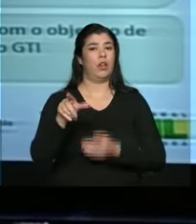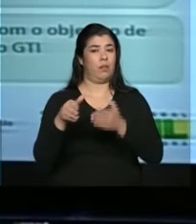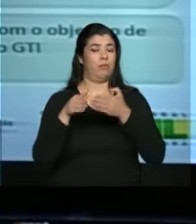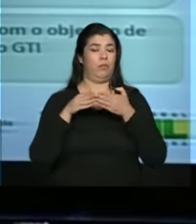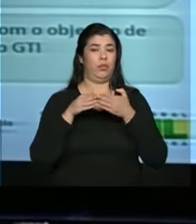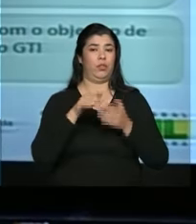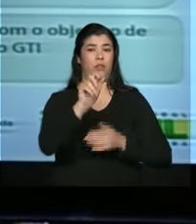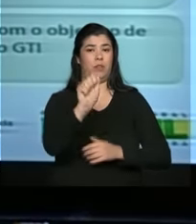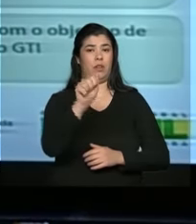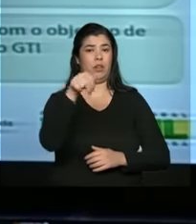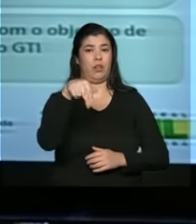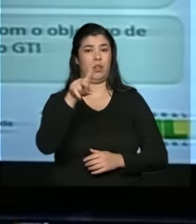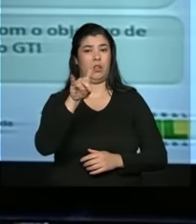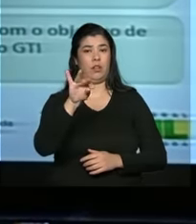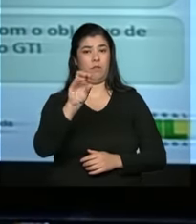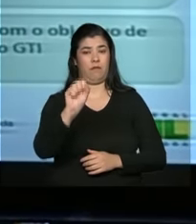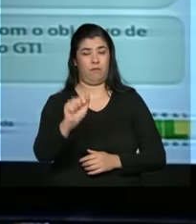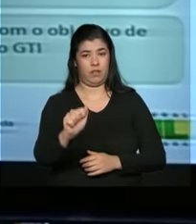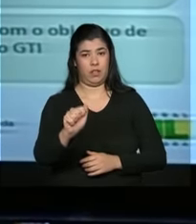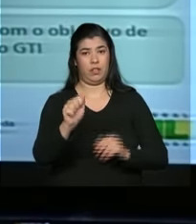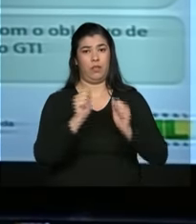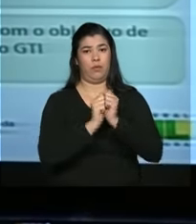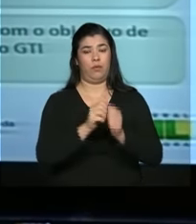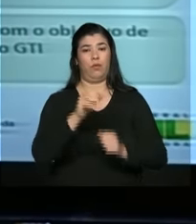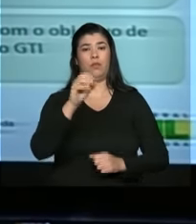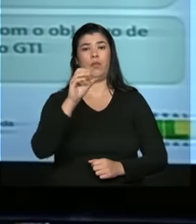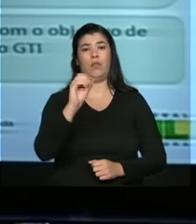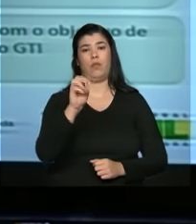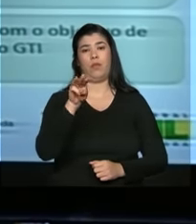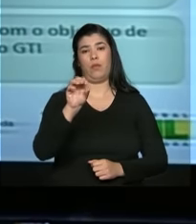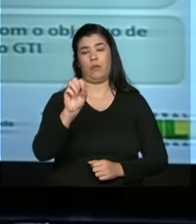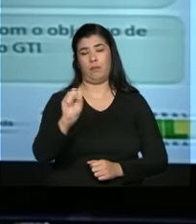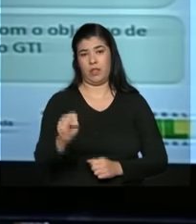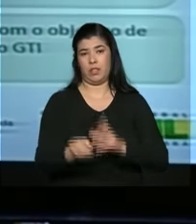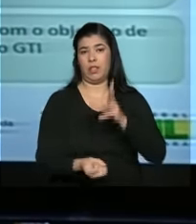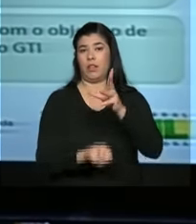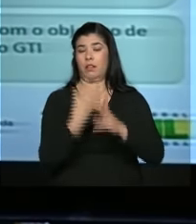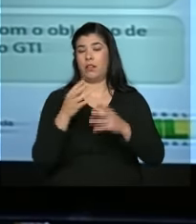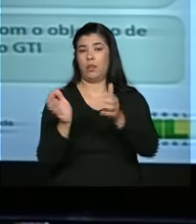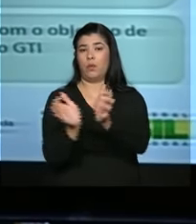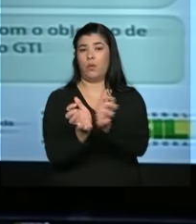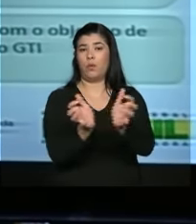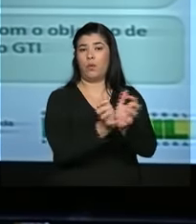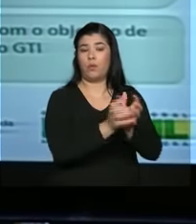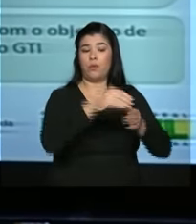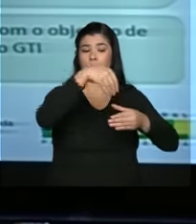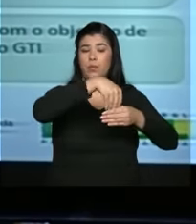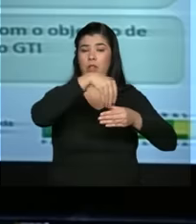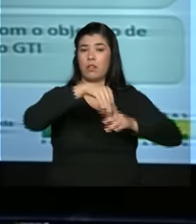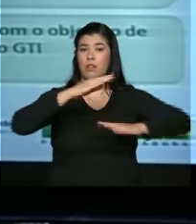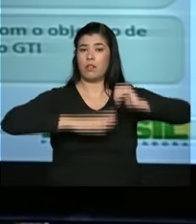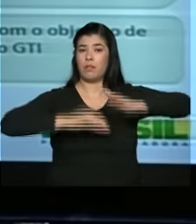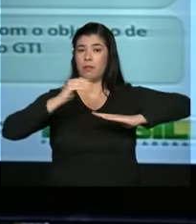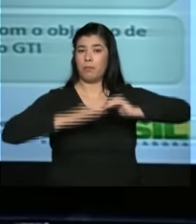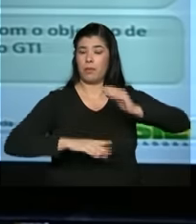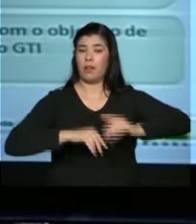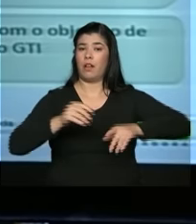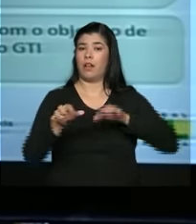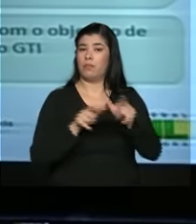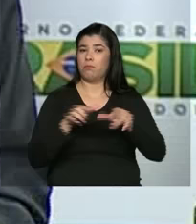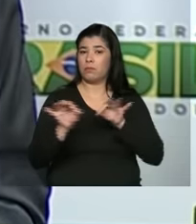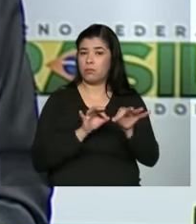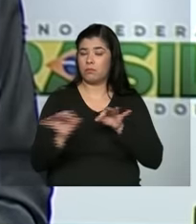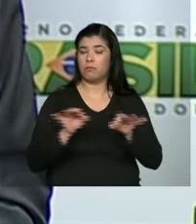da NS que também no âmbito das suas competências instalem grupos internos de trabalho que coordenem implementem as medidas